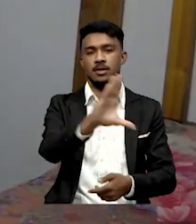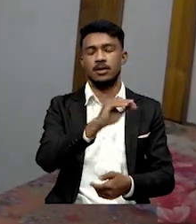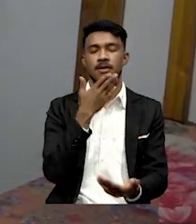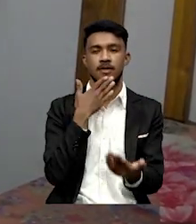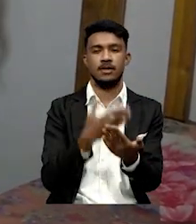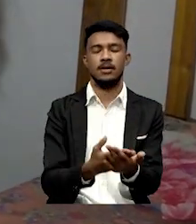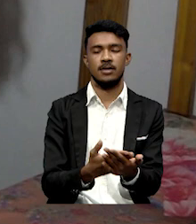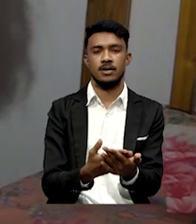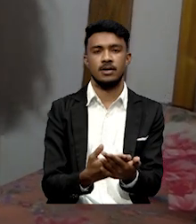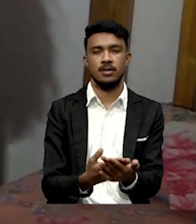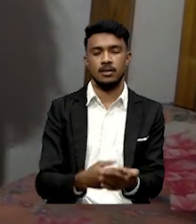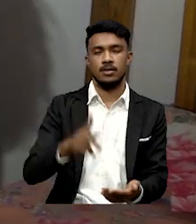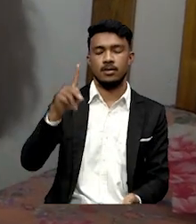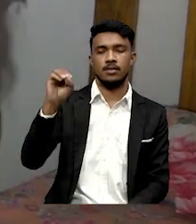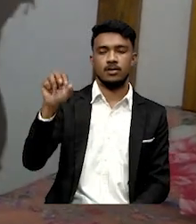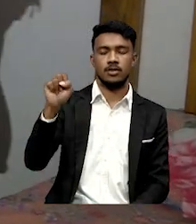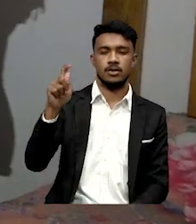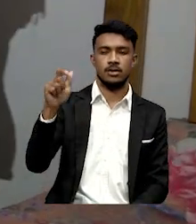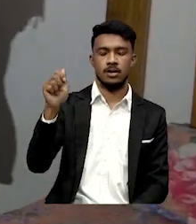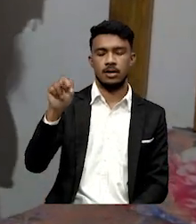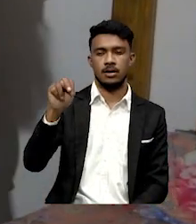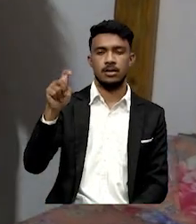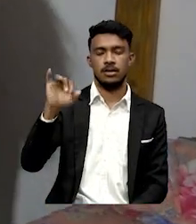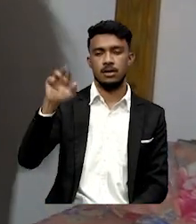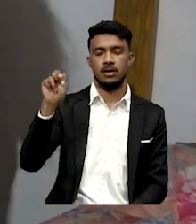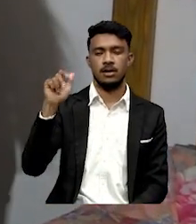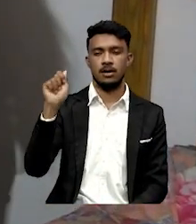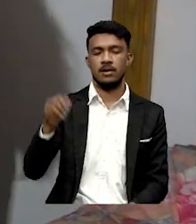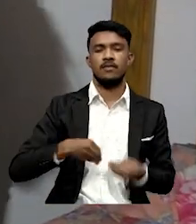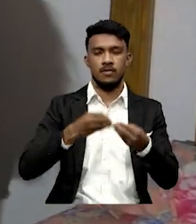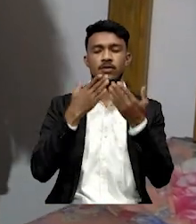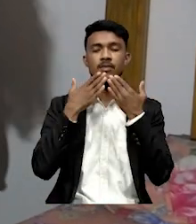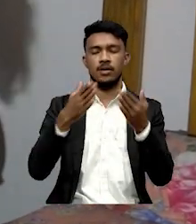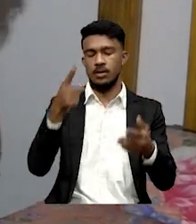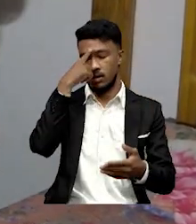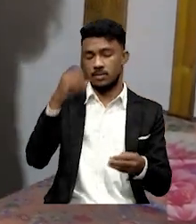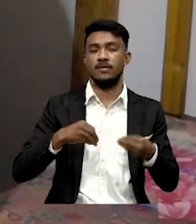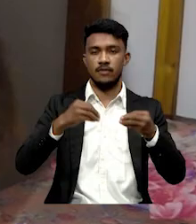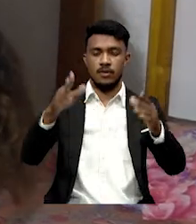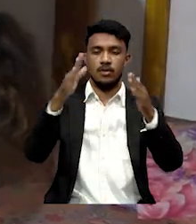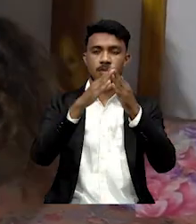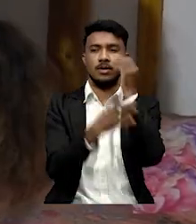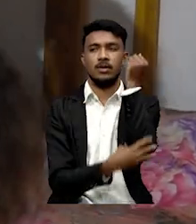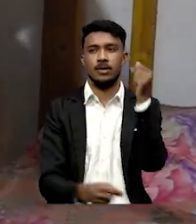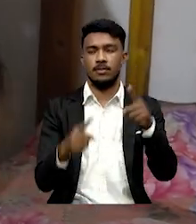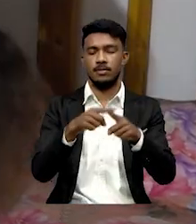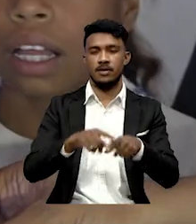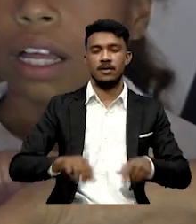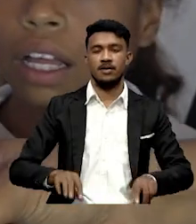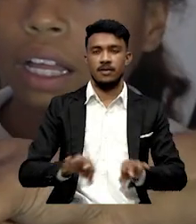beneficiario Constantina da Silva agradece ba governo tambo ofrece ona uma kibit laik bani familia